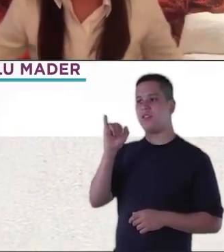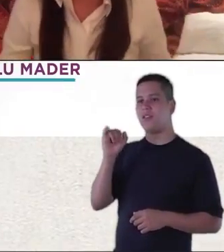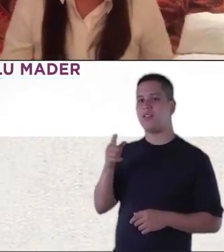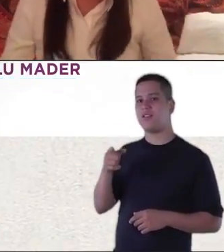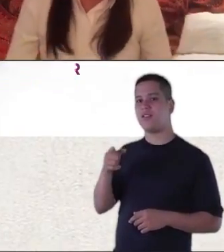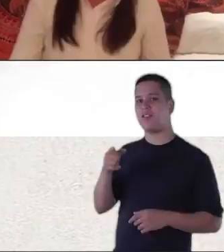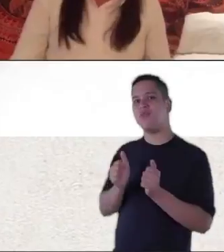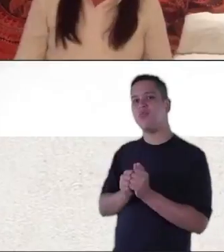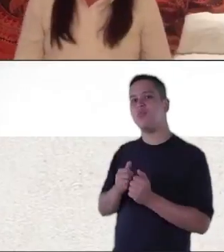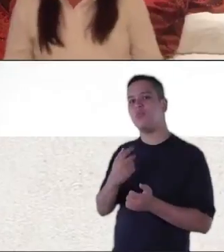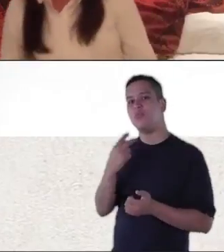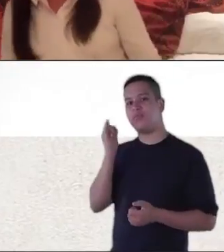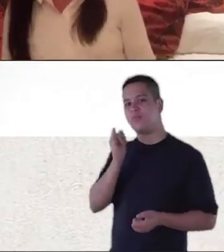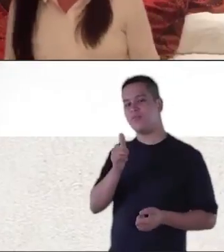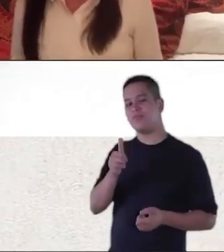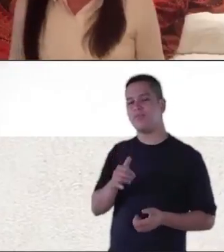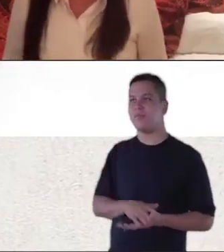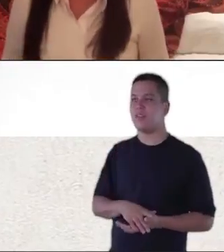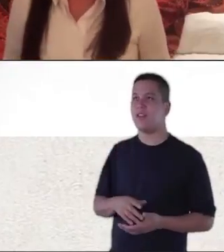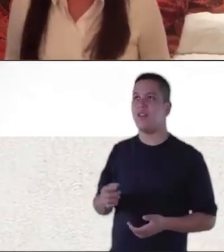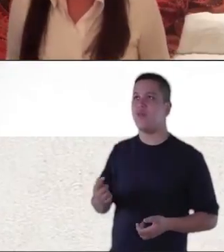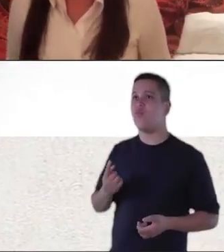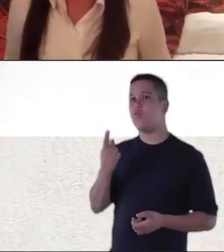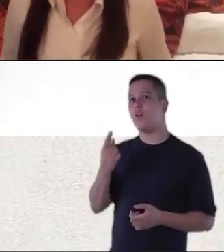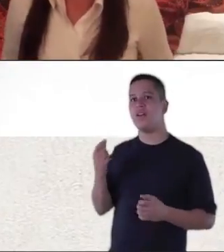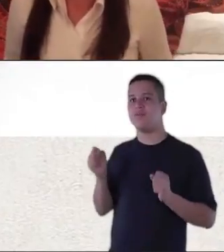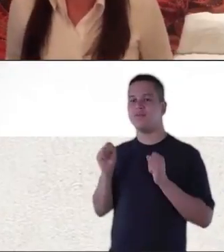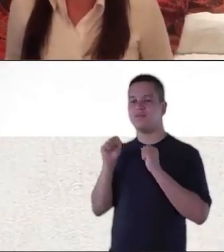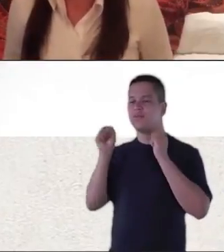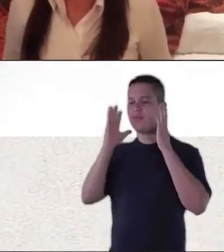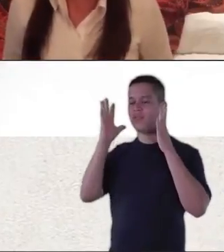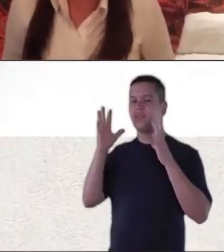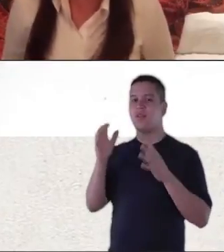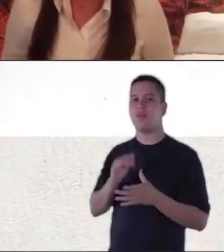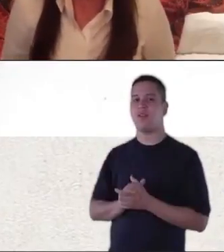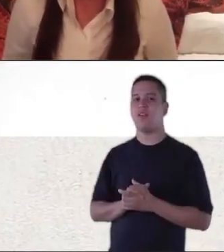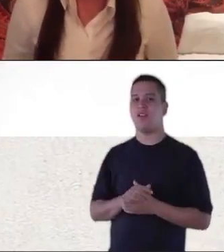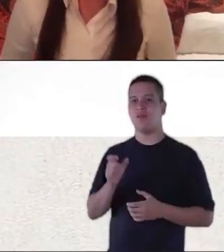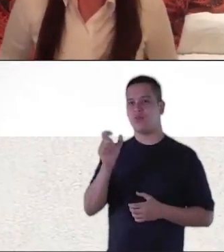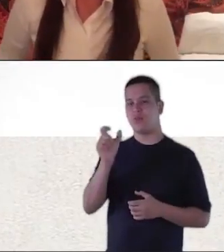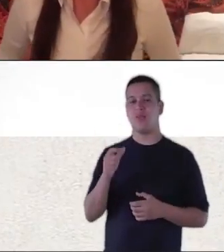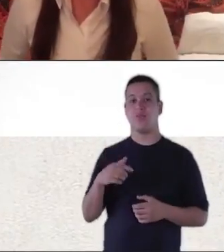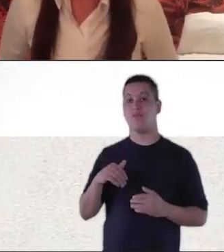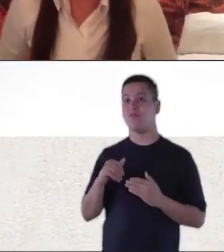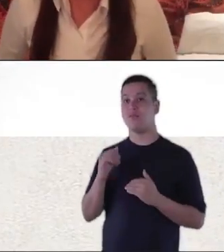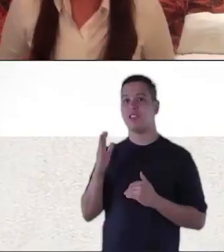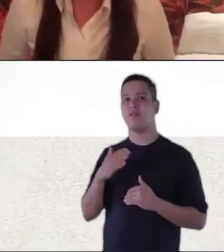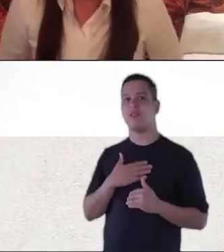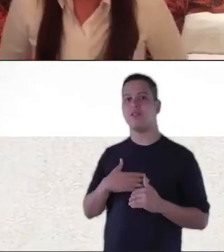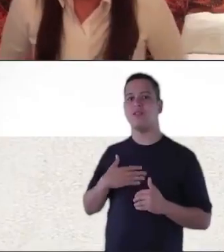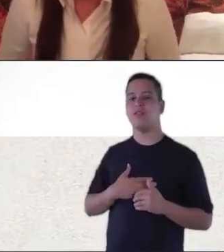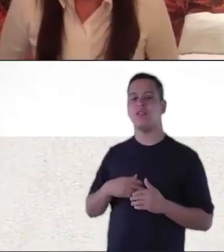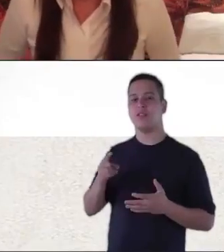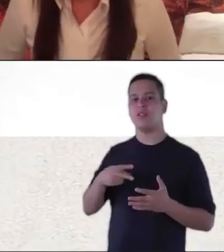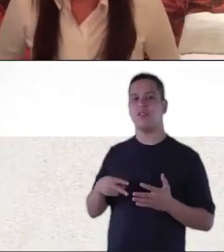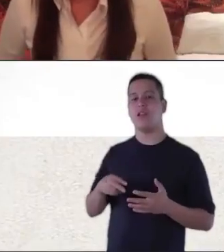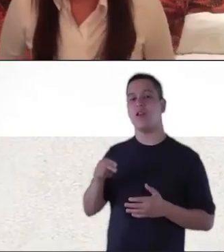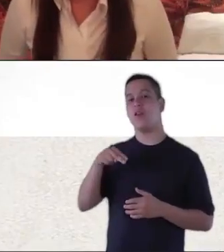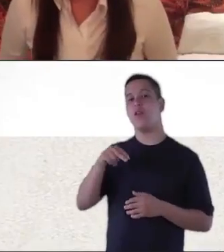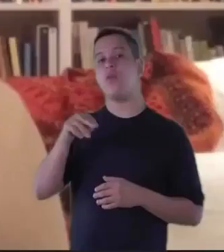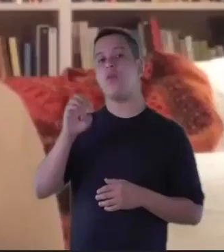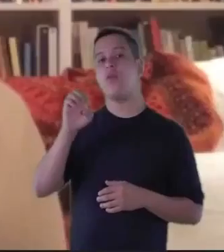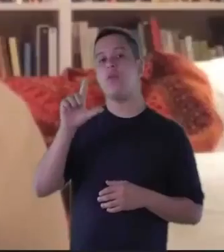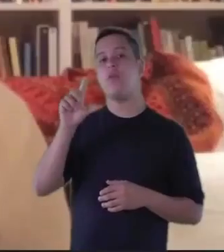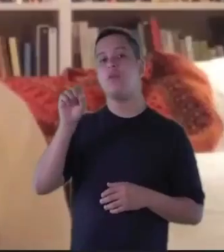da vida, né? Das minhas maiores paixões, mas eu acho que é dos caras que eu mais li, que é o Nelson Rodrigues. Quando